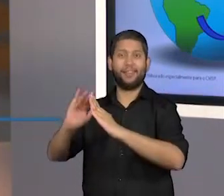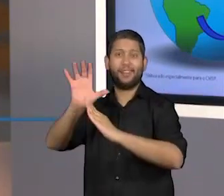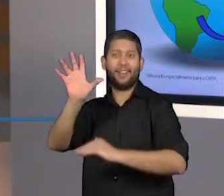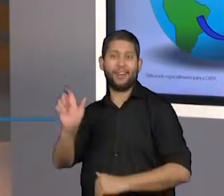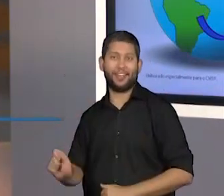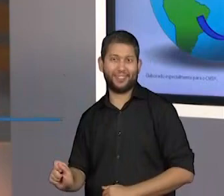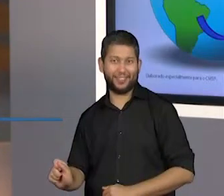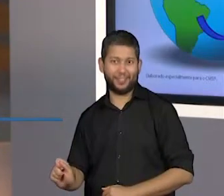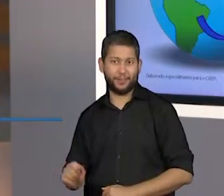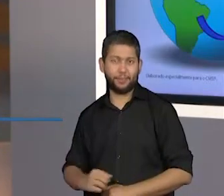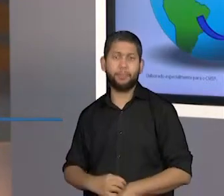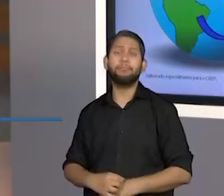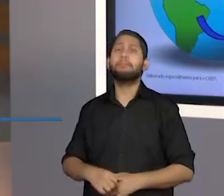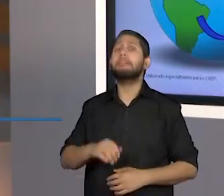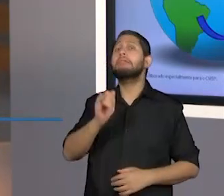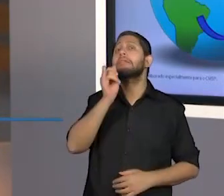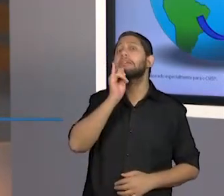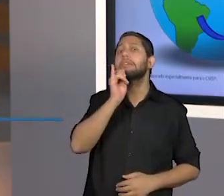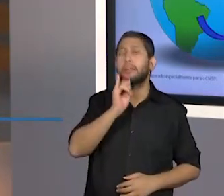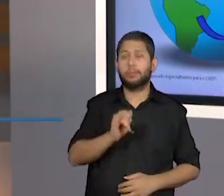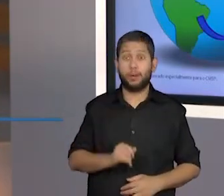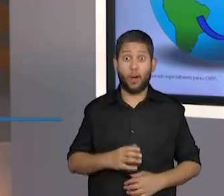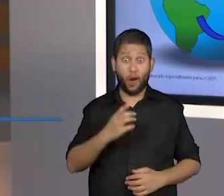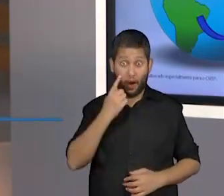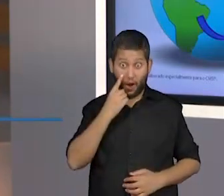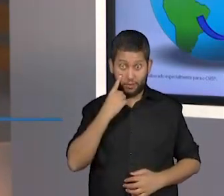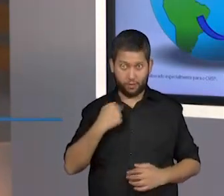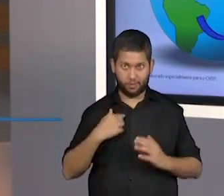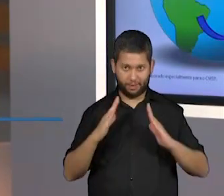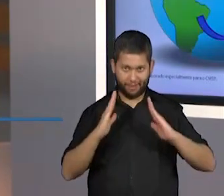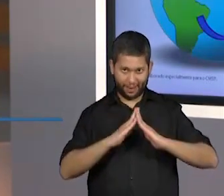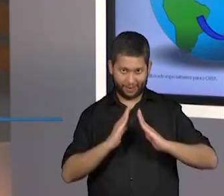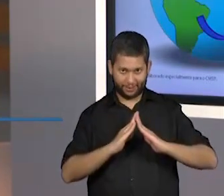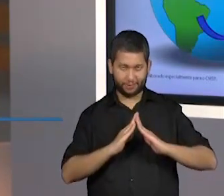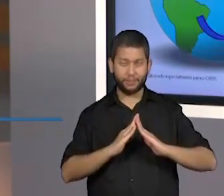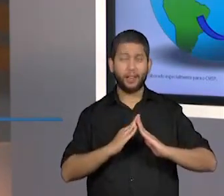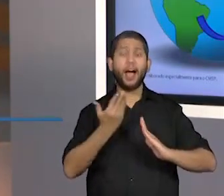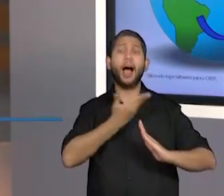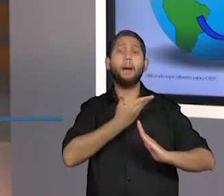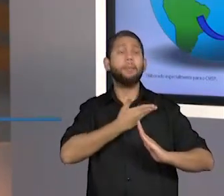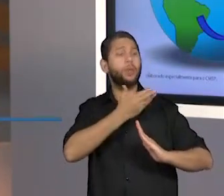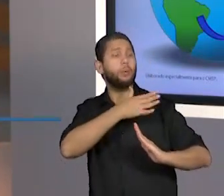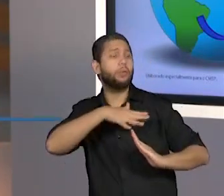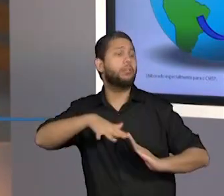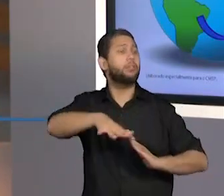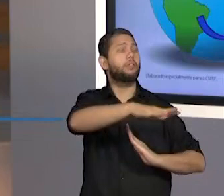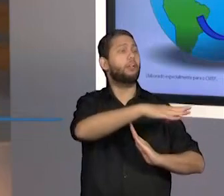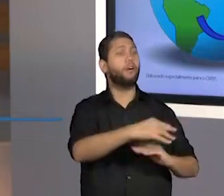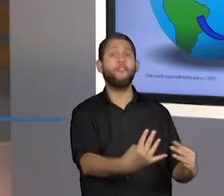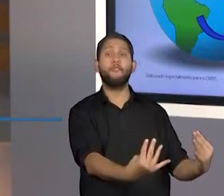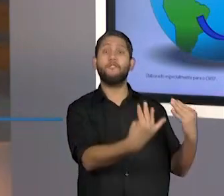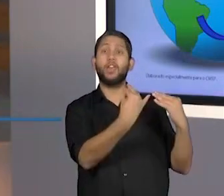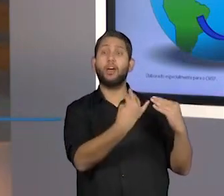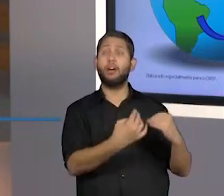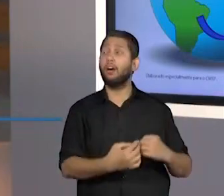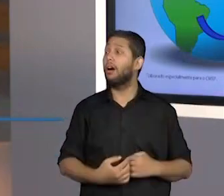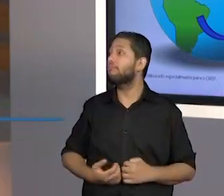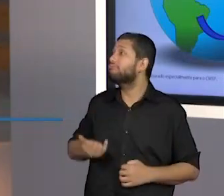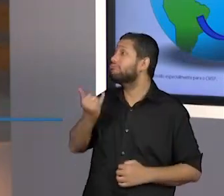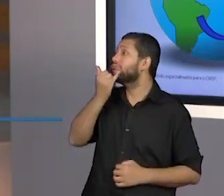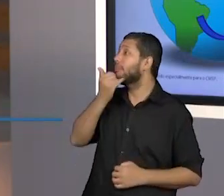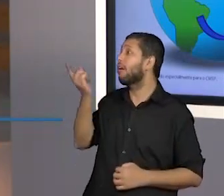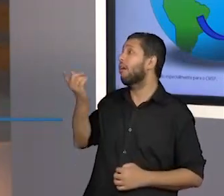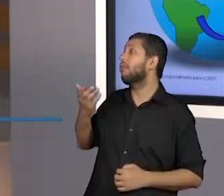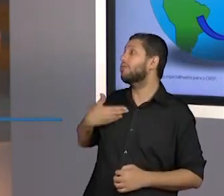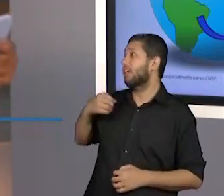minha família, vão me considerar um emigrante. Olha, ele não mora mais aqui. Ele foi para um outro país. Ele mudou de